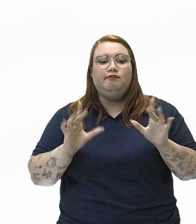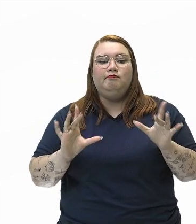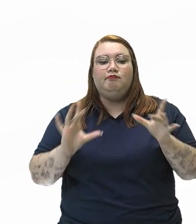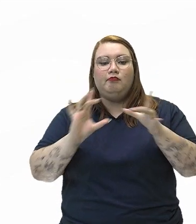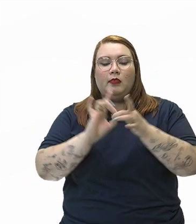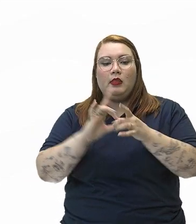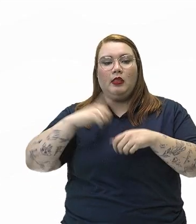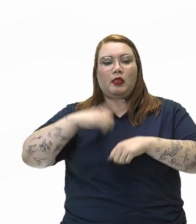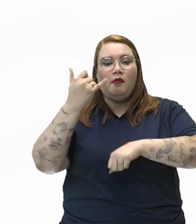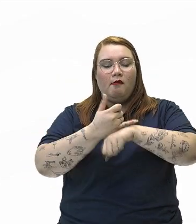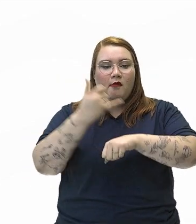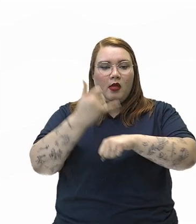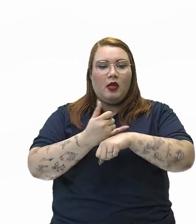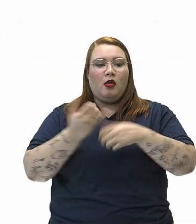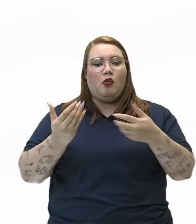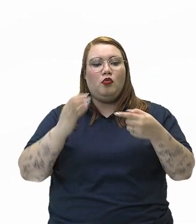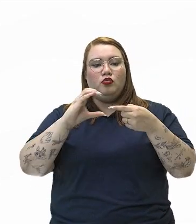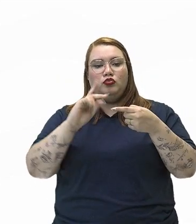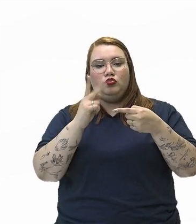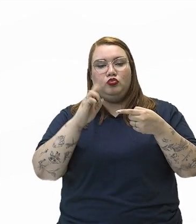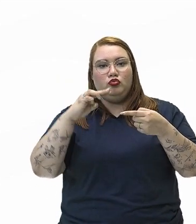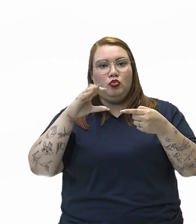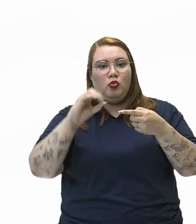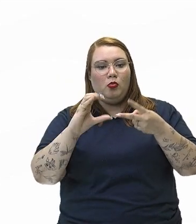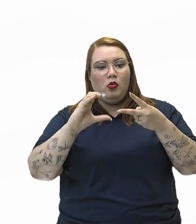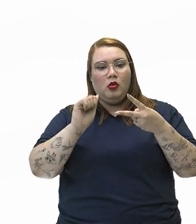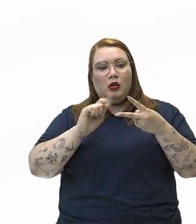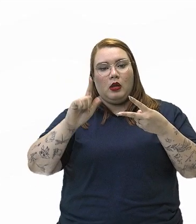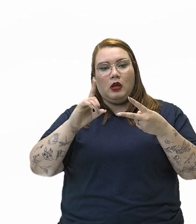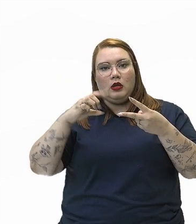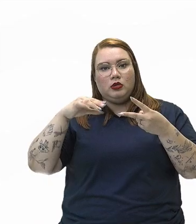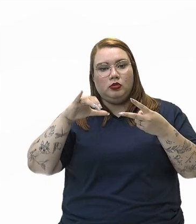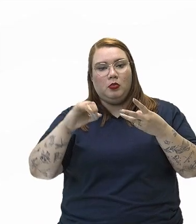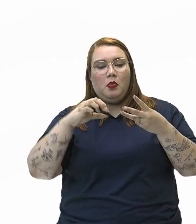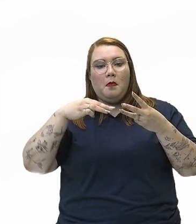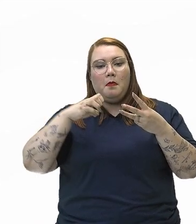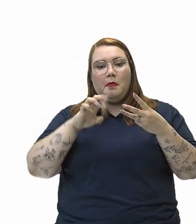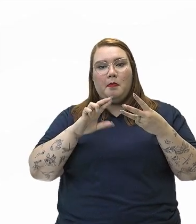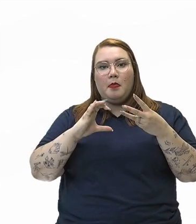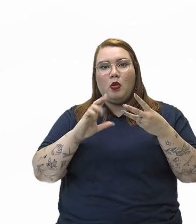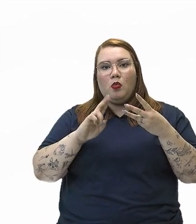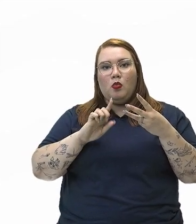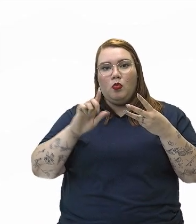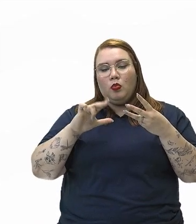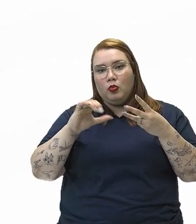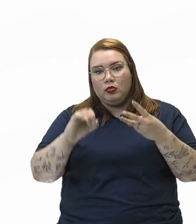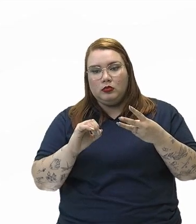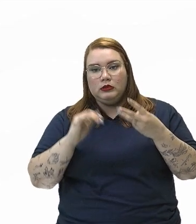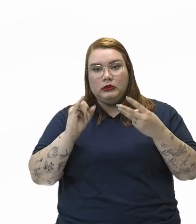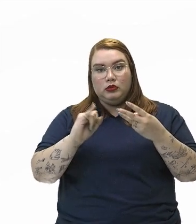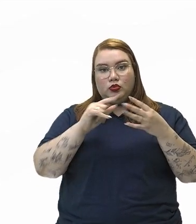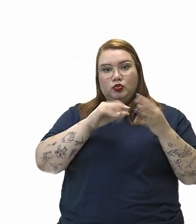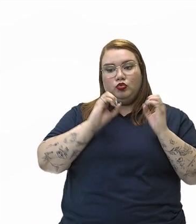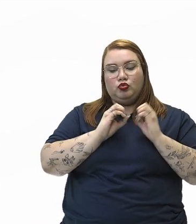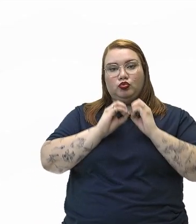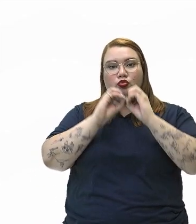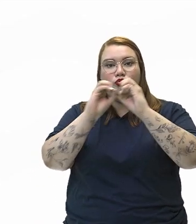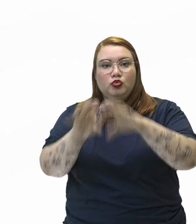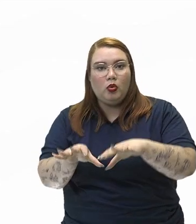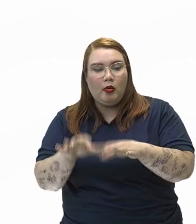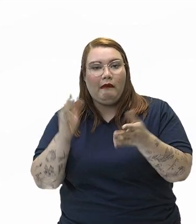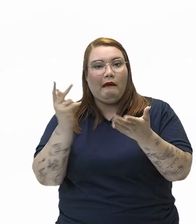metais pesados como chumbo, cádmio e mercúrio, né? Quando descartados aí de